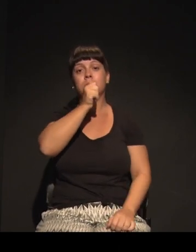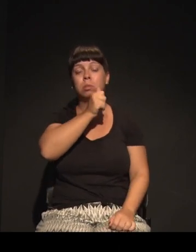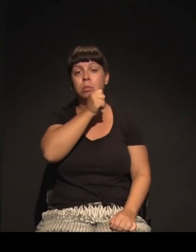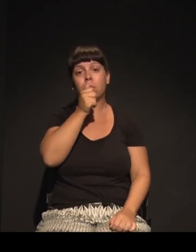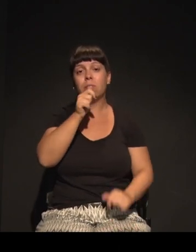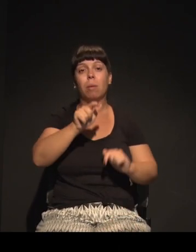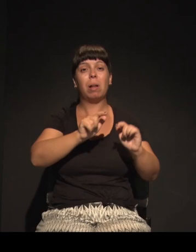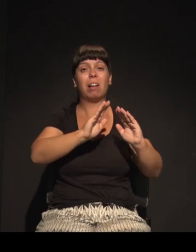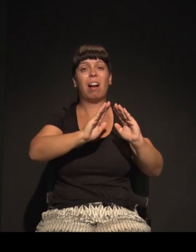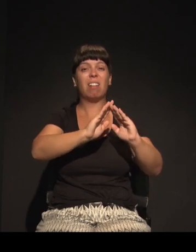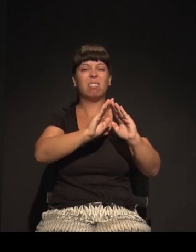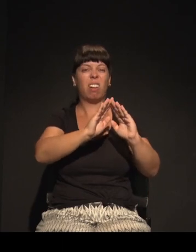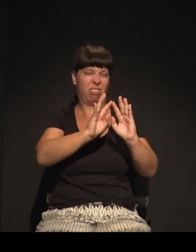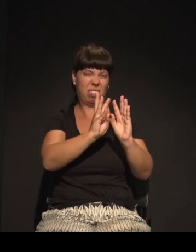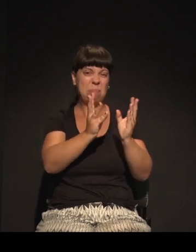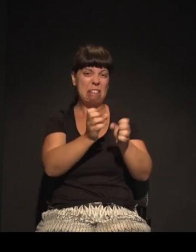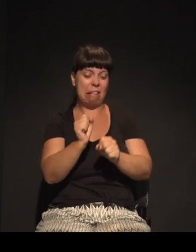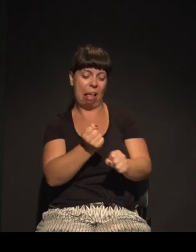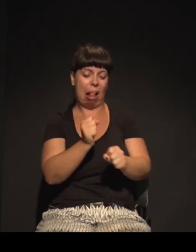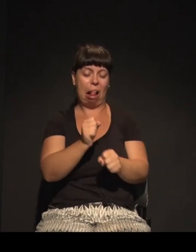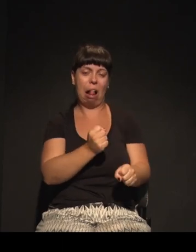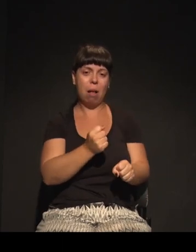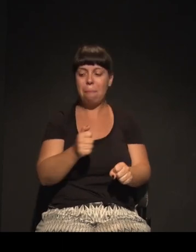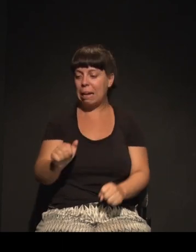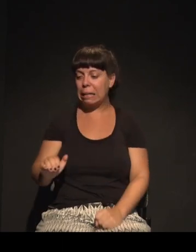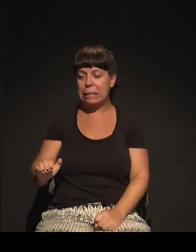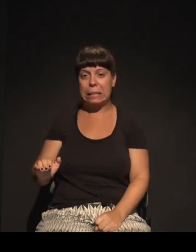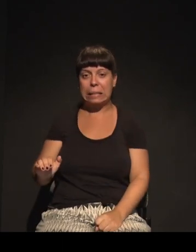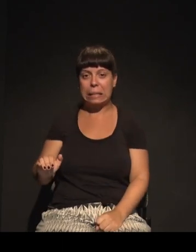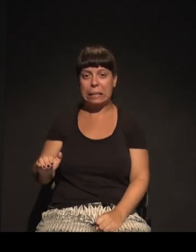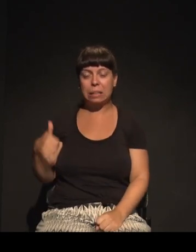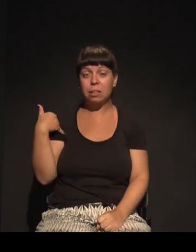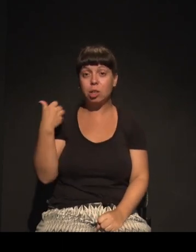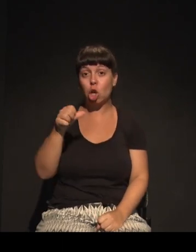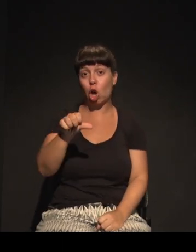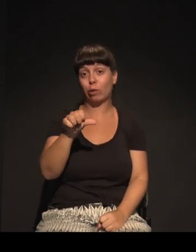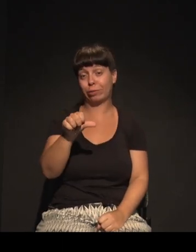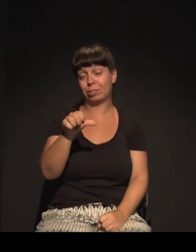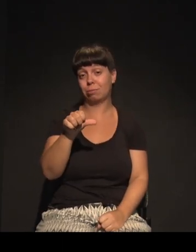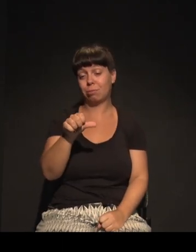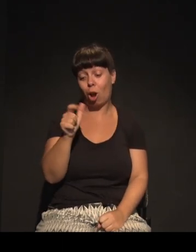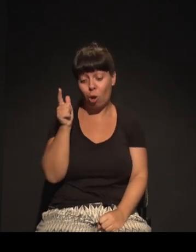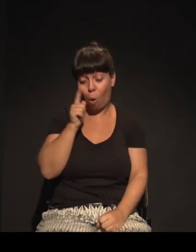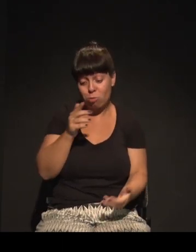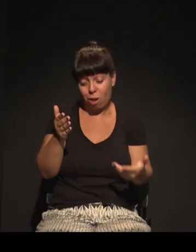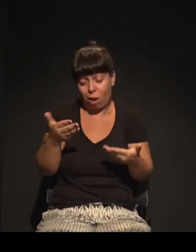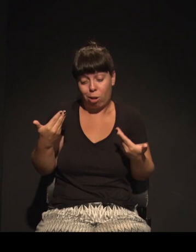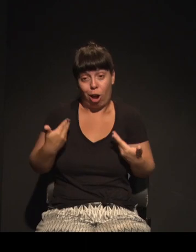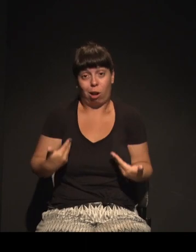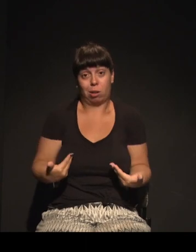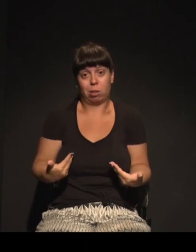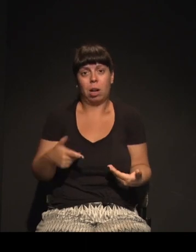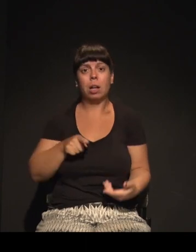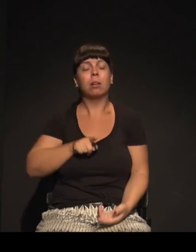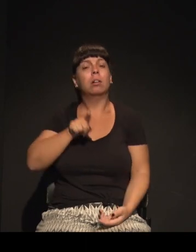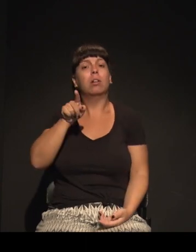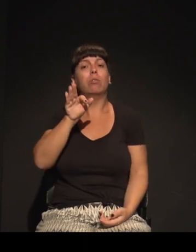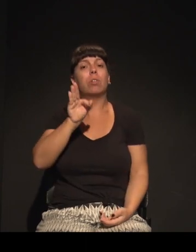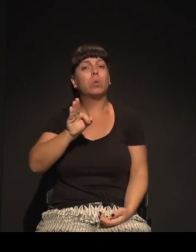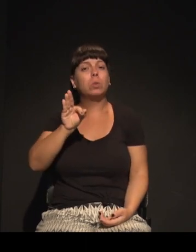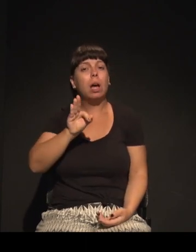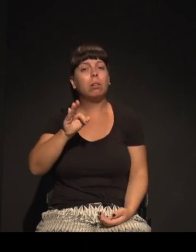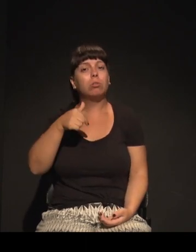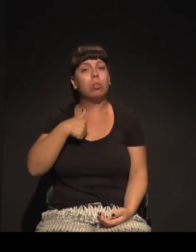e desde pequenininha desde 9 anos e até chegar onde eu cheguei e quando eu fui fazer minha faculdade eu